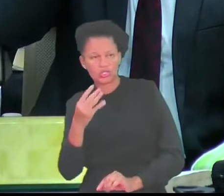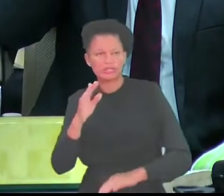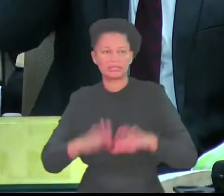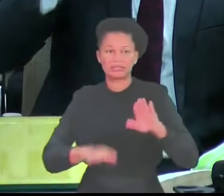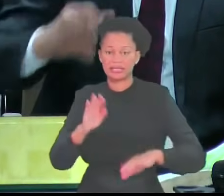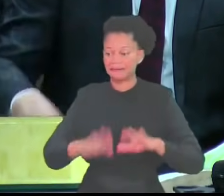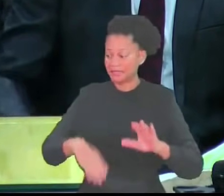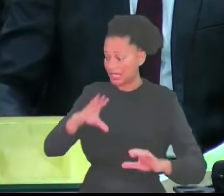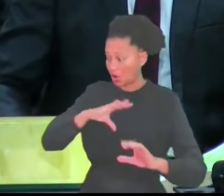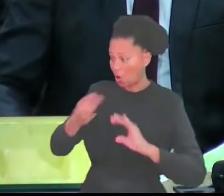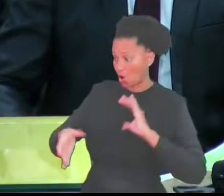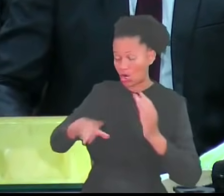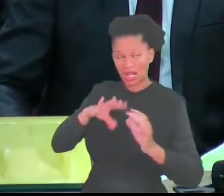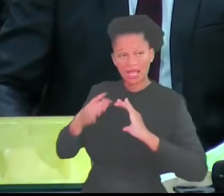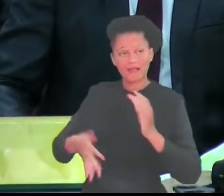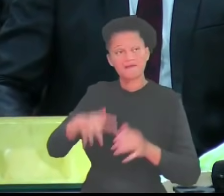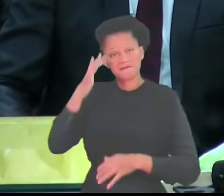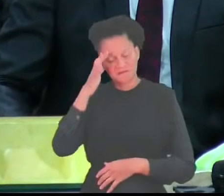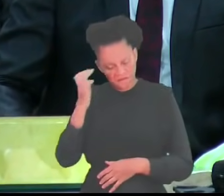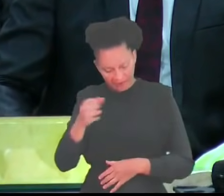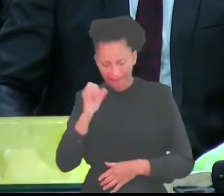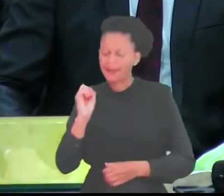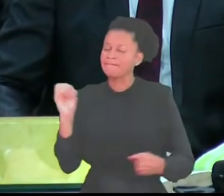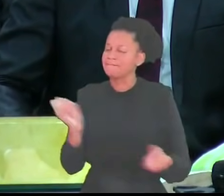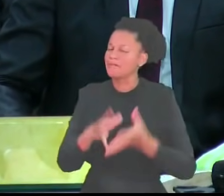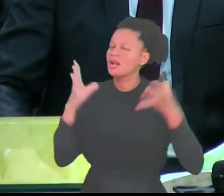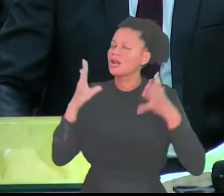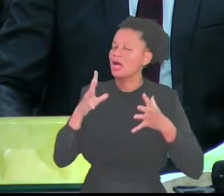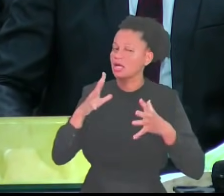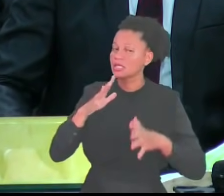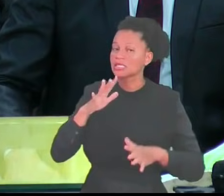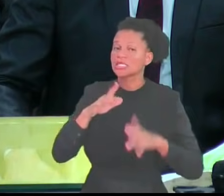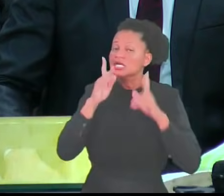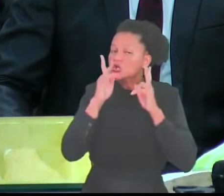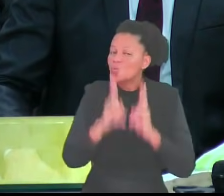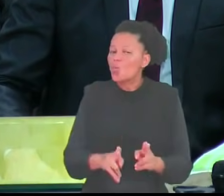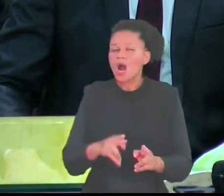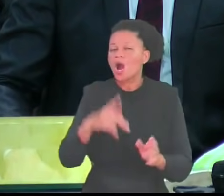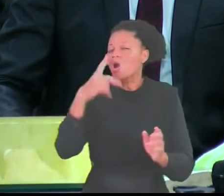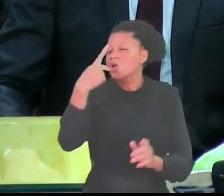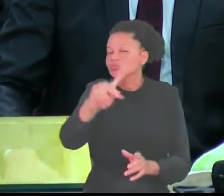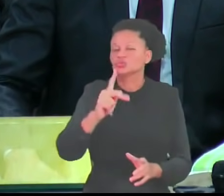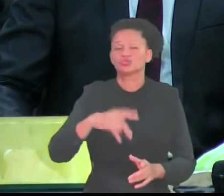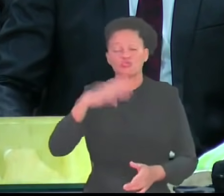da coragem e da fé. Deus vai fazer um milagre do tamanho que você cavar.